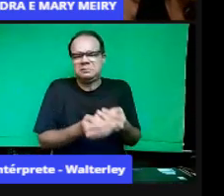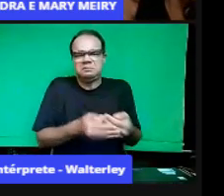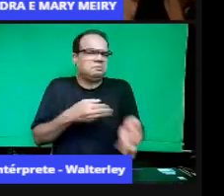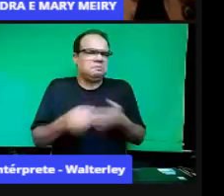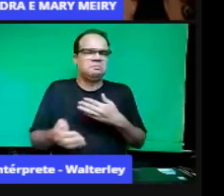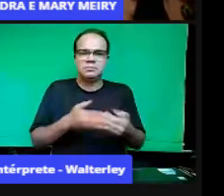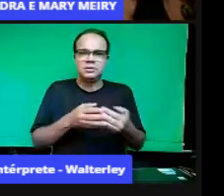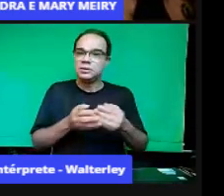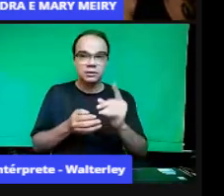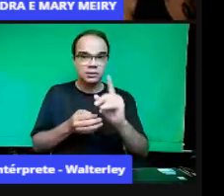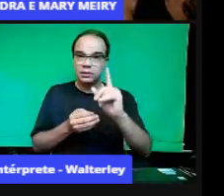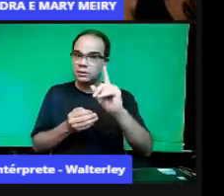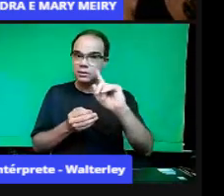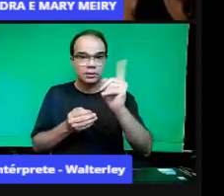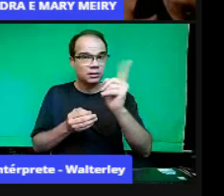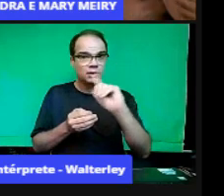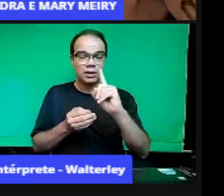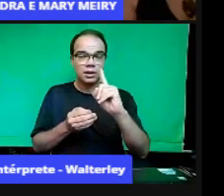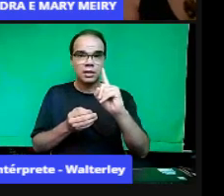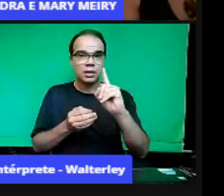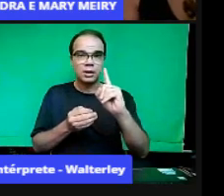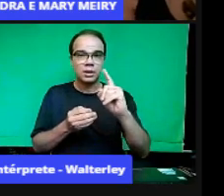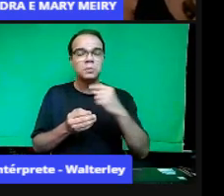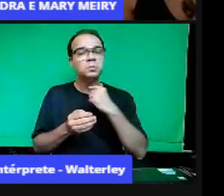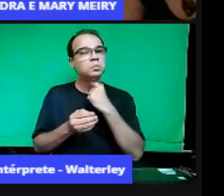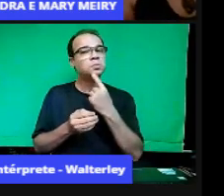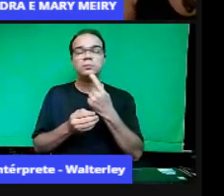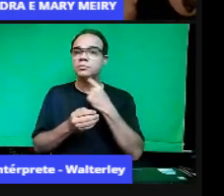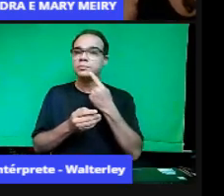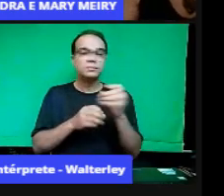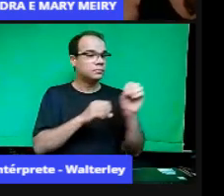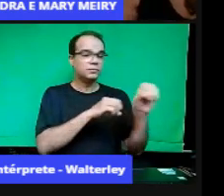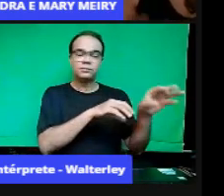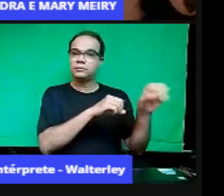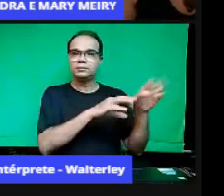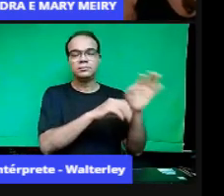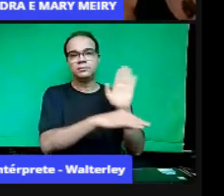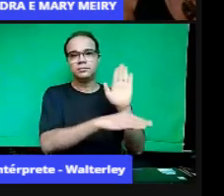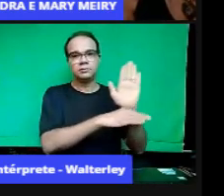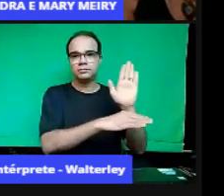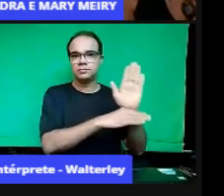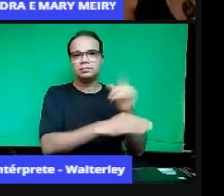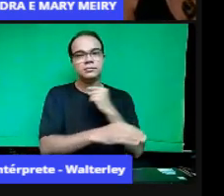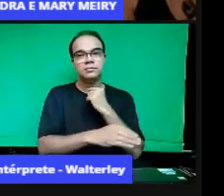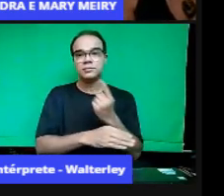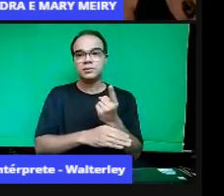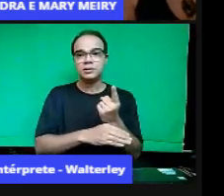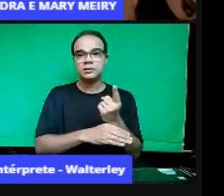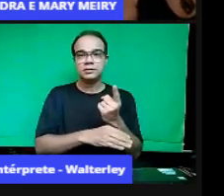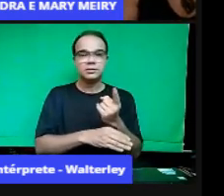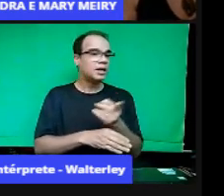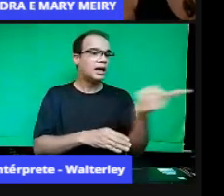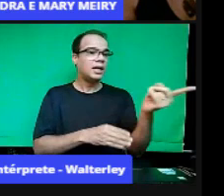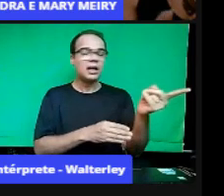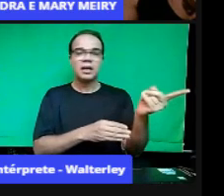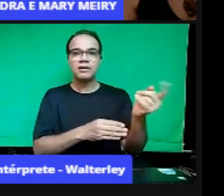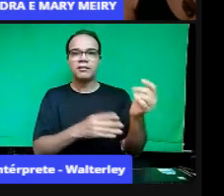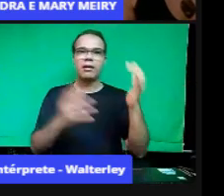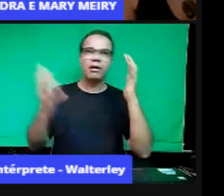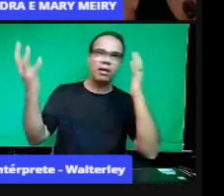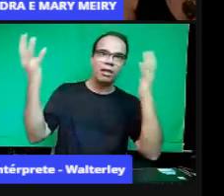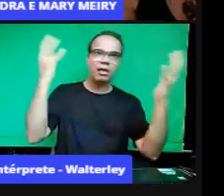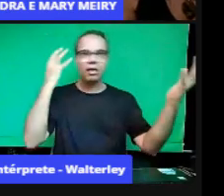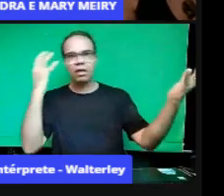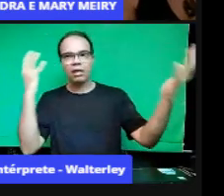ter resultados. E aí, esse indivíduo vai ficar à deriva. E